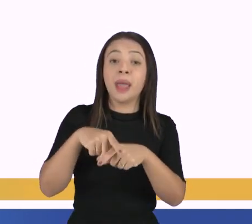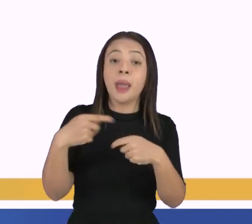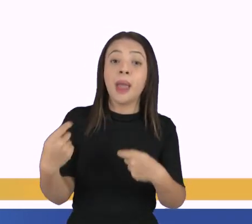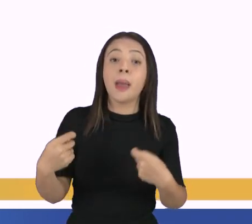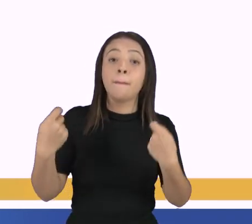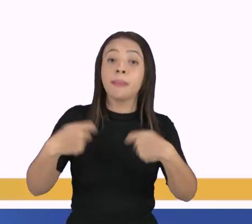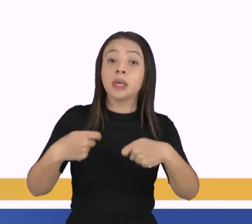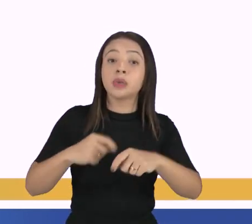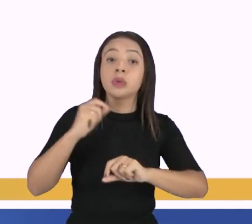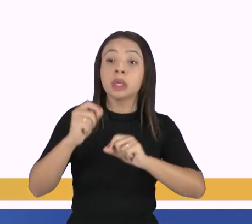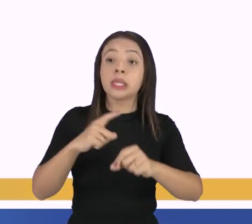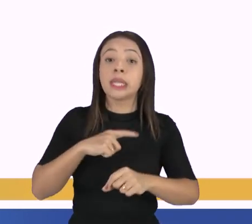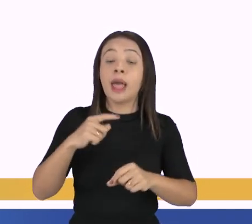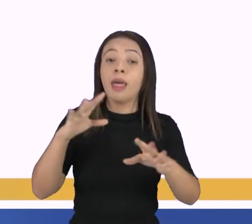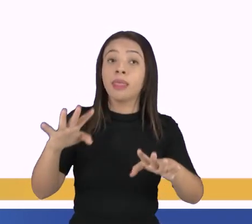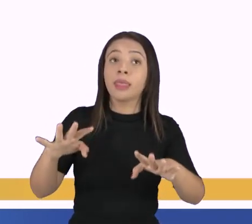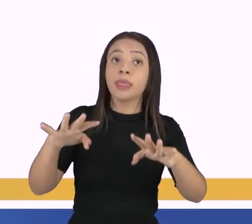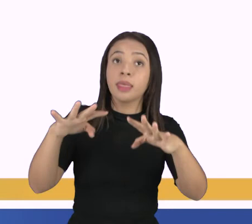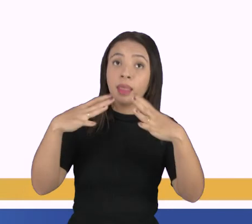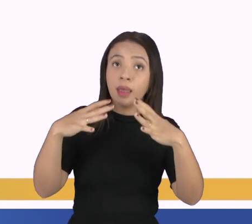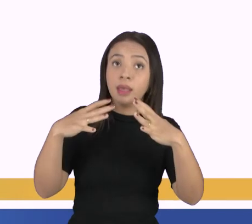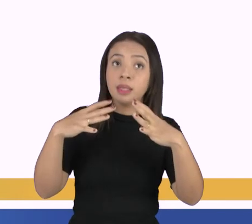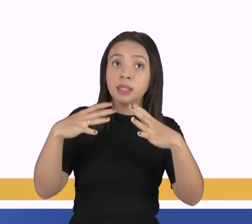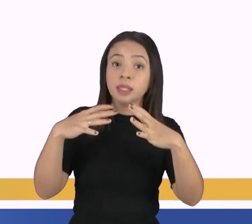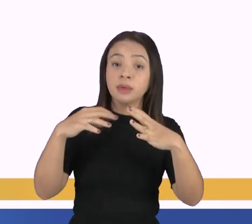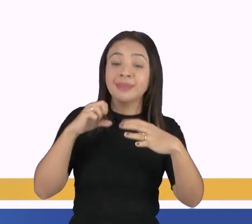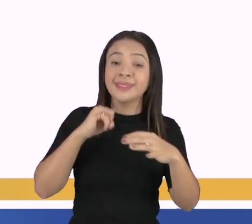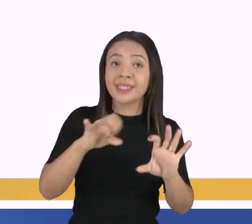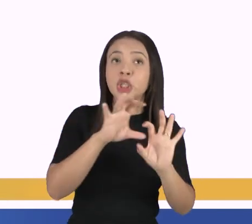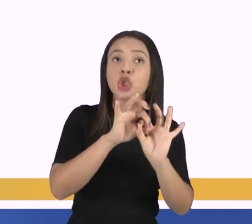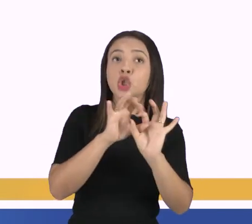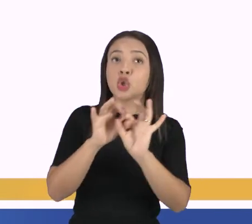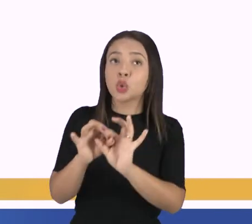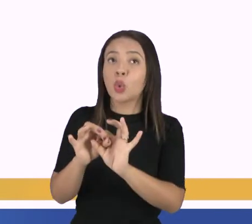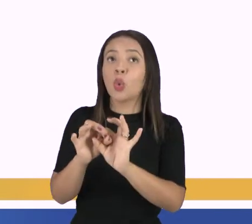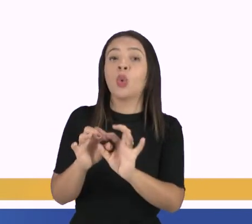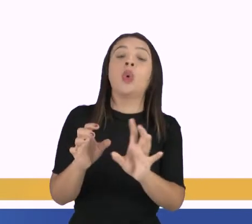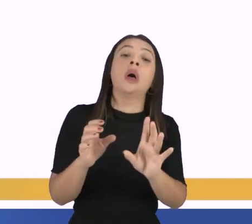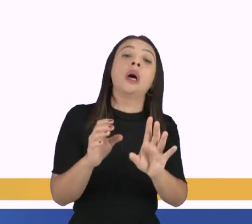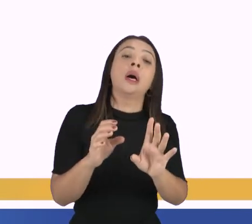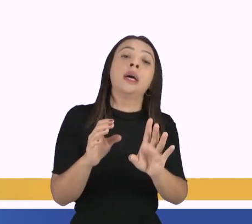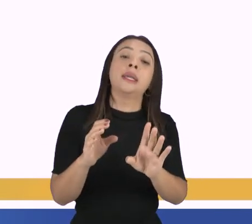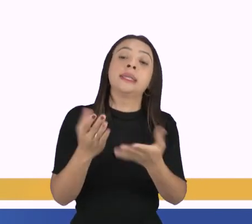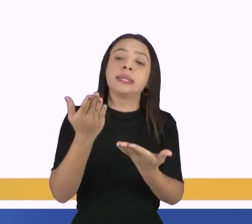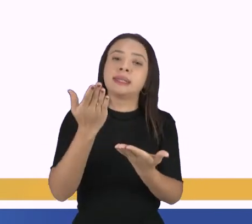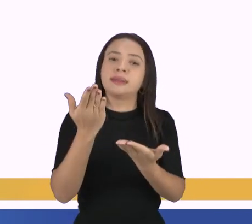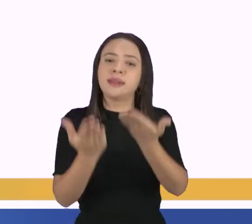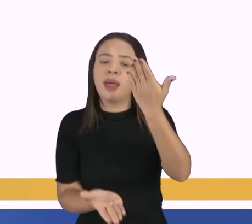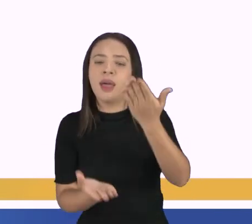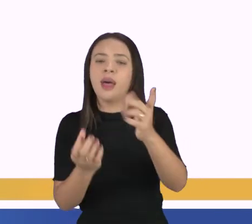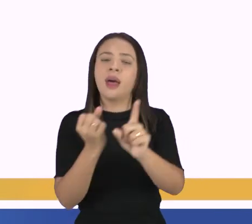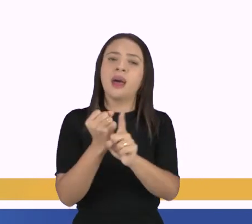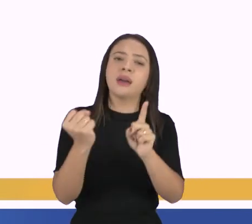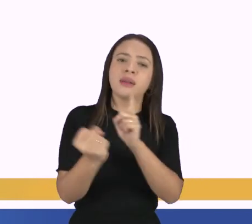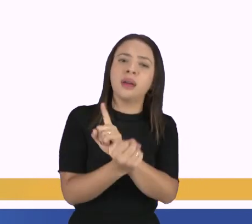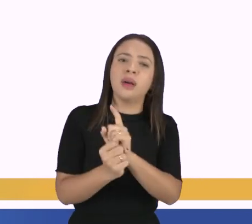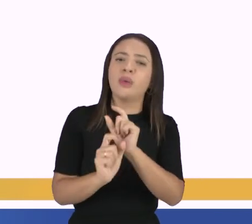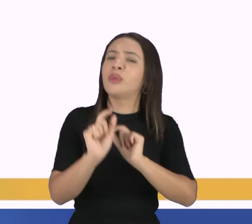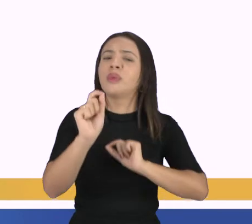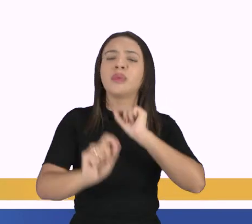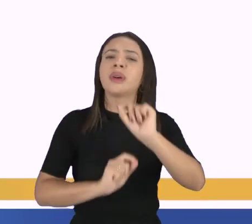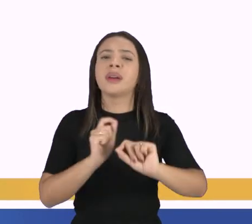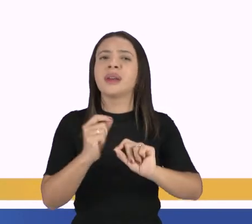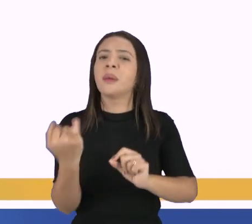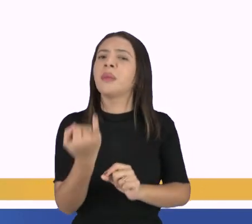em consideração em relação à desigualdade social? Qual seria outro fator? Letra A